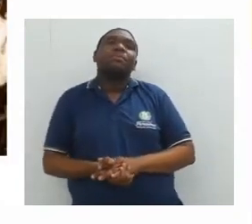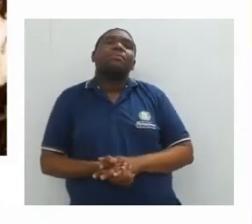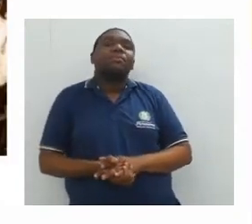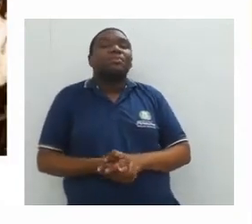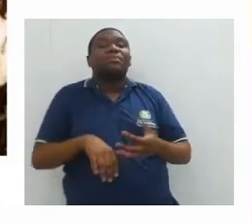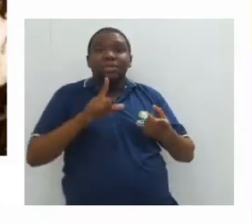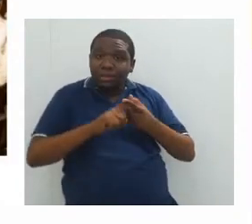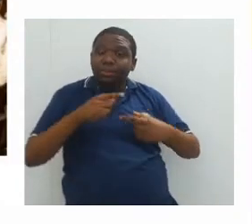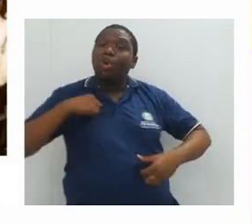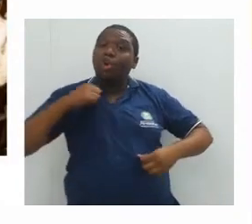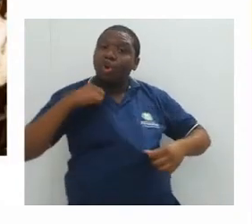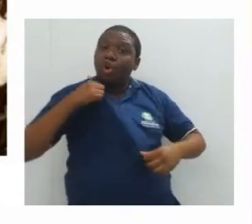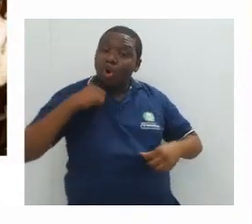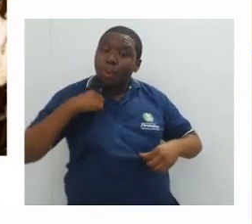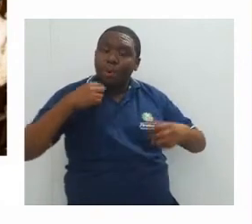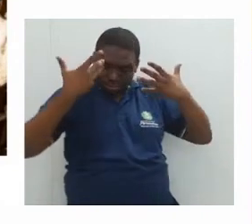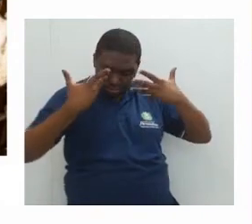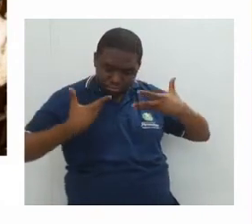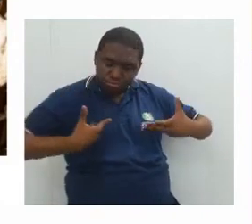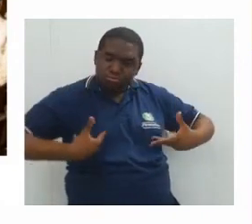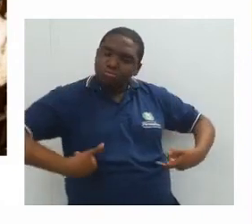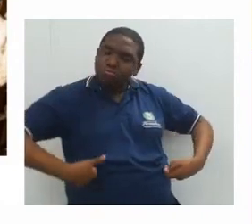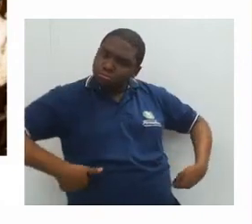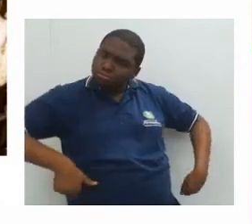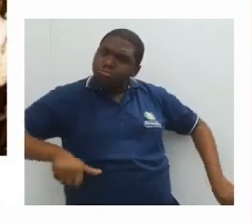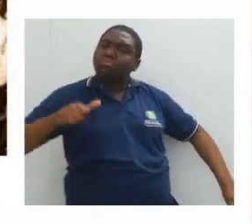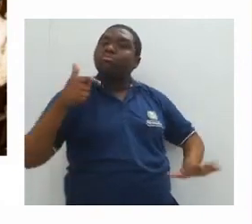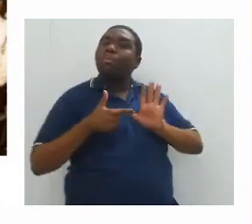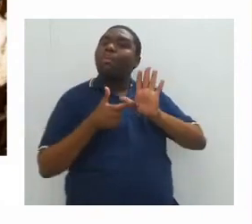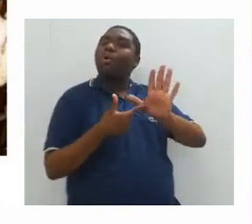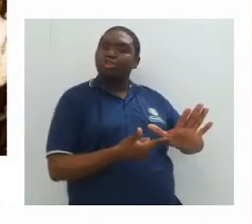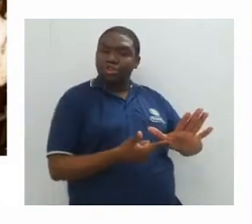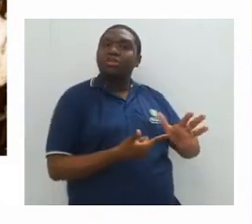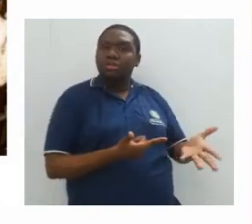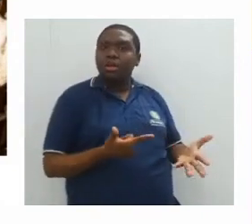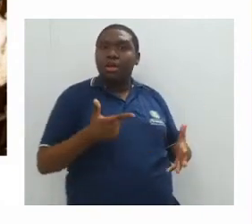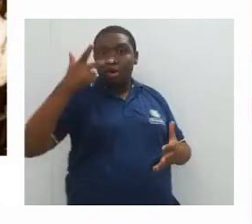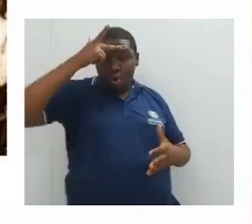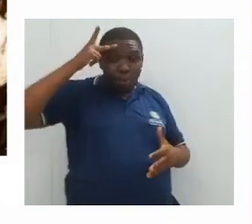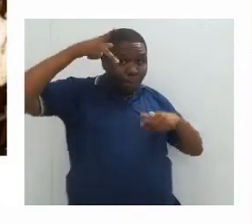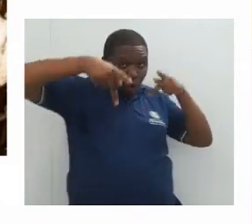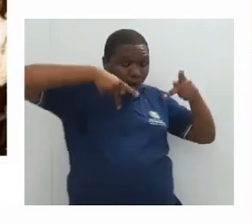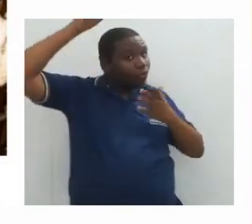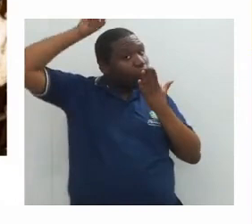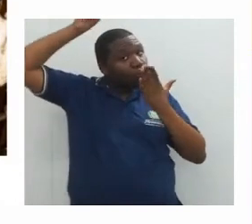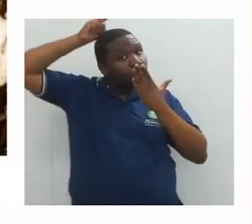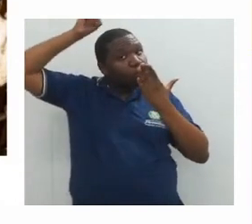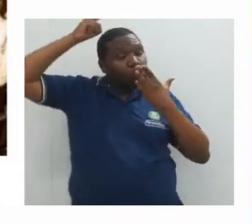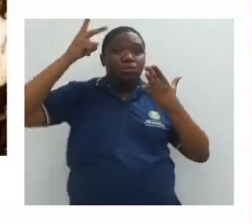A questão da indumentária deles, eles vão mostrar justamente a riqueza do povo indígena através de